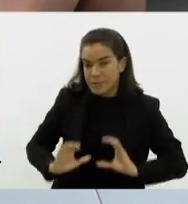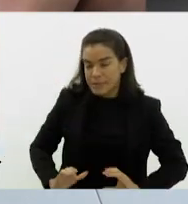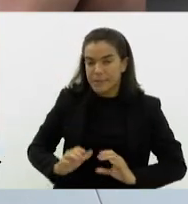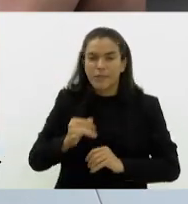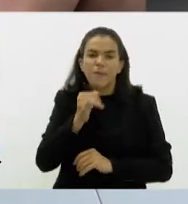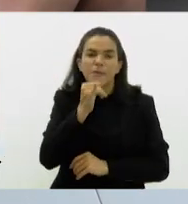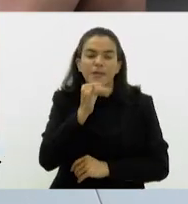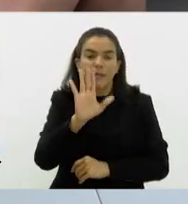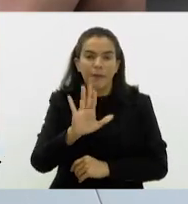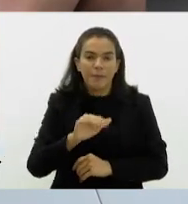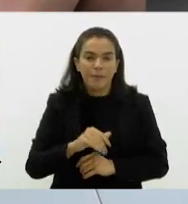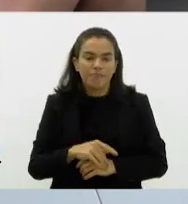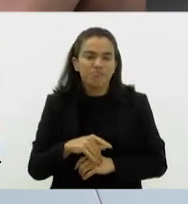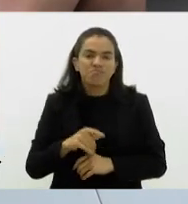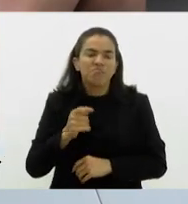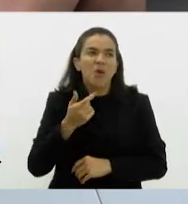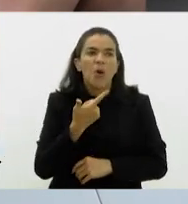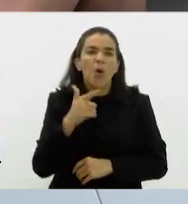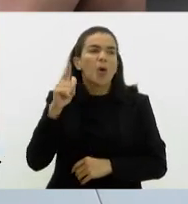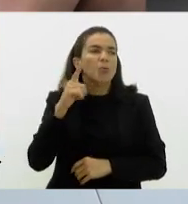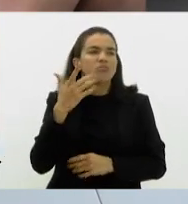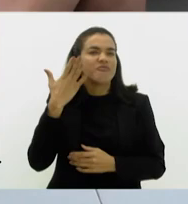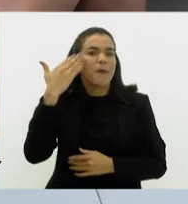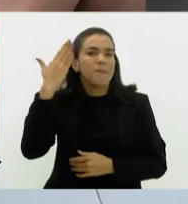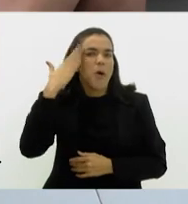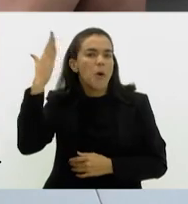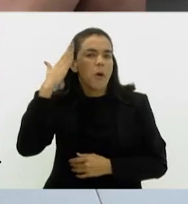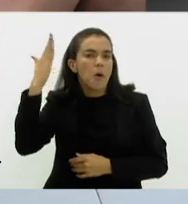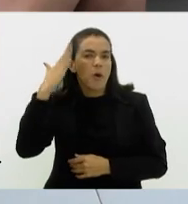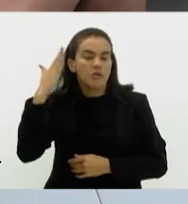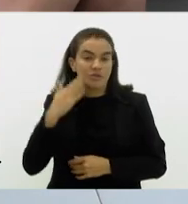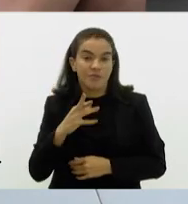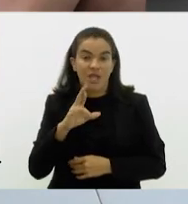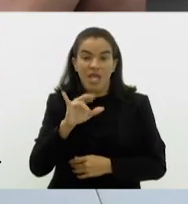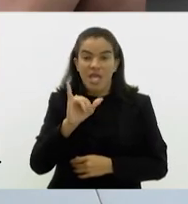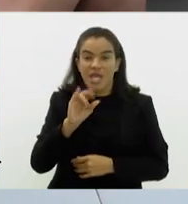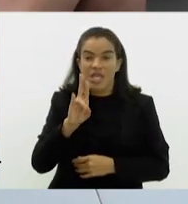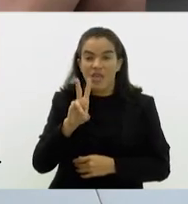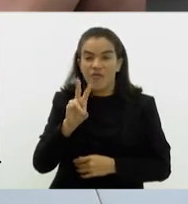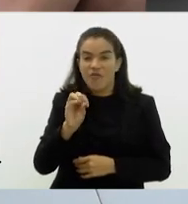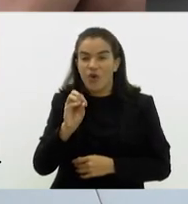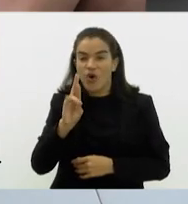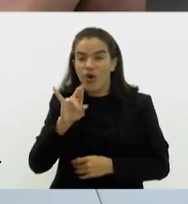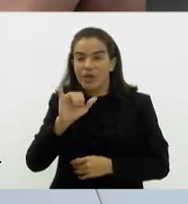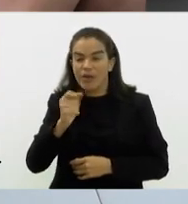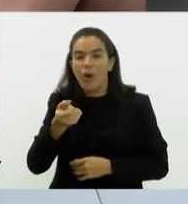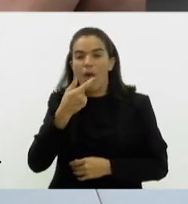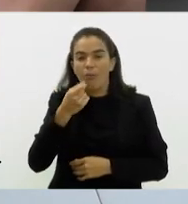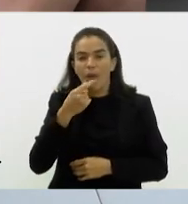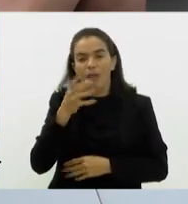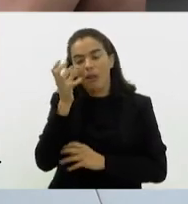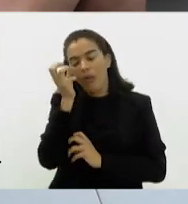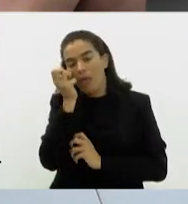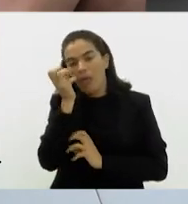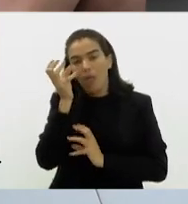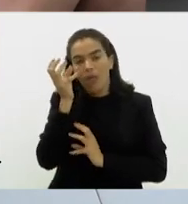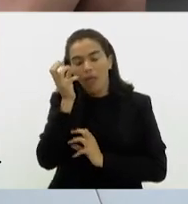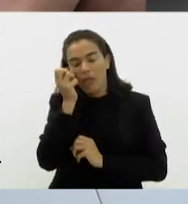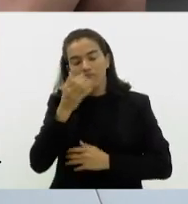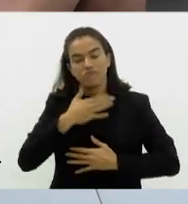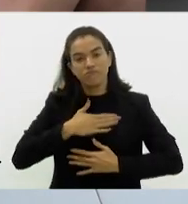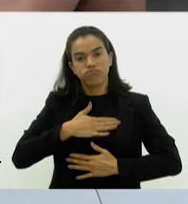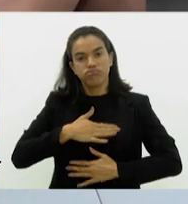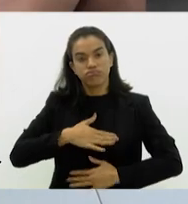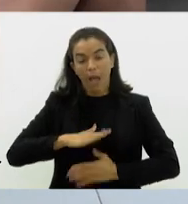um, chutar aqui o mais popular de todos, um Rivotril de 0,25, apesar da